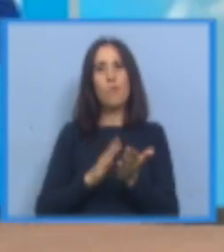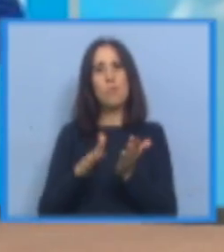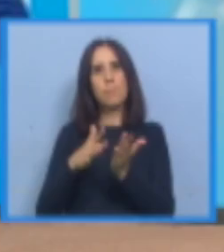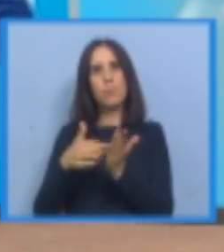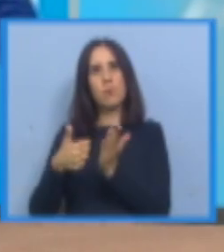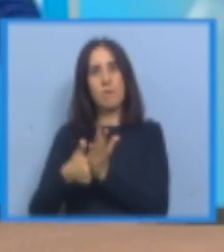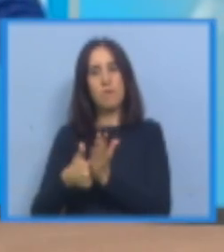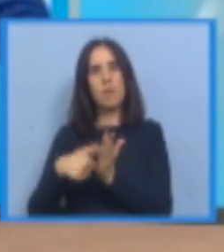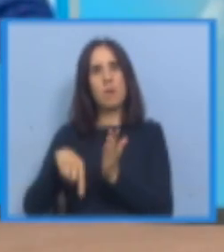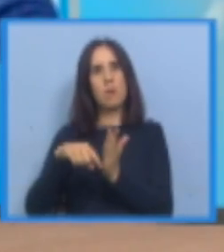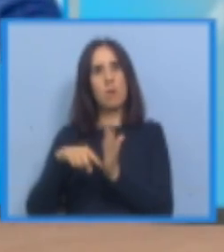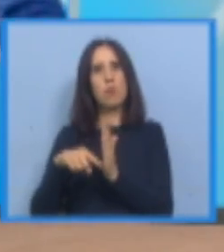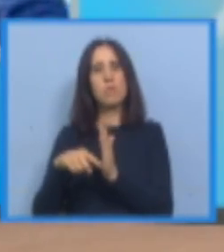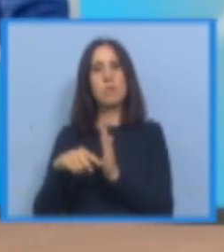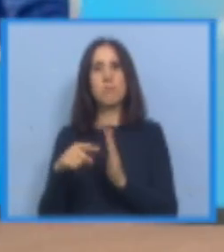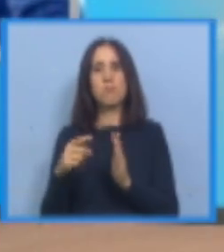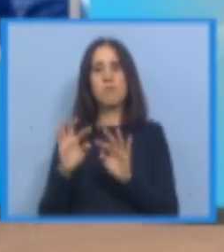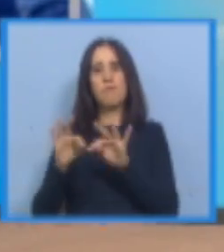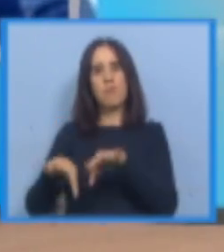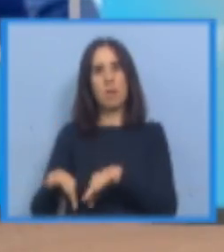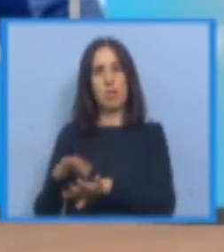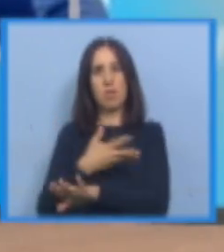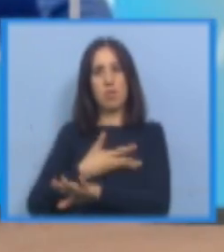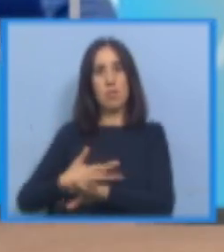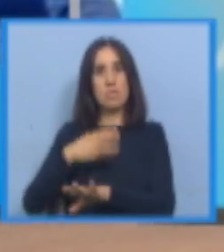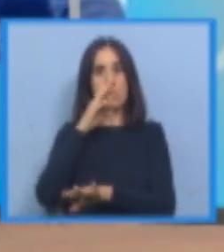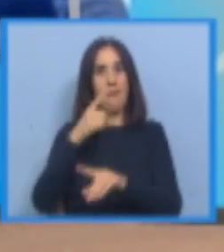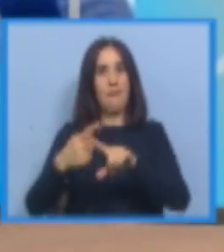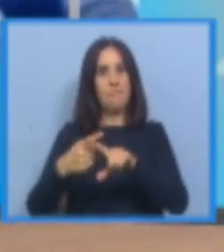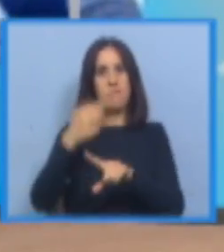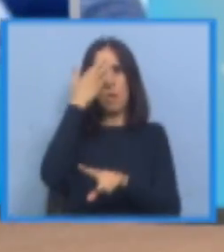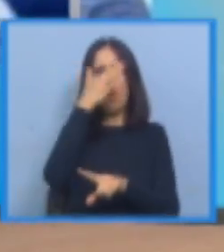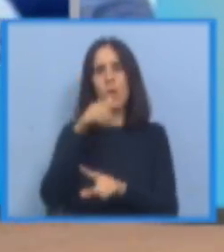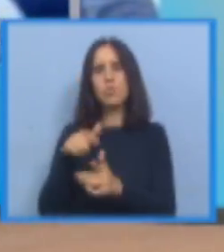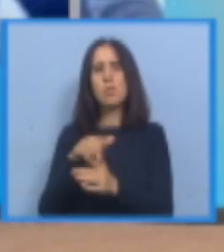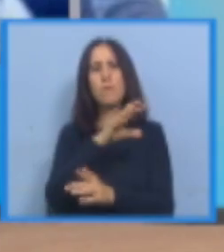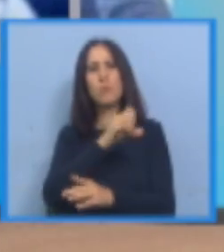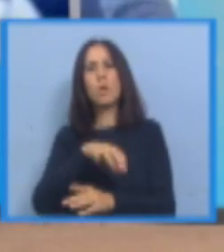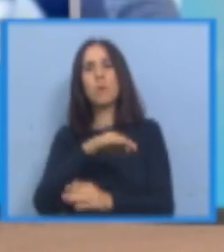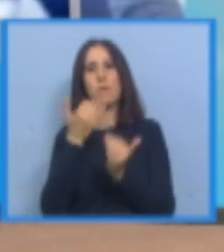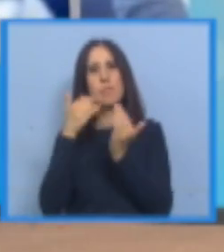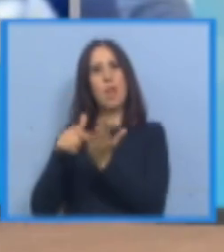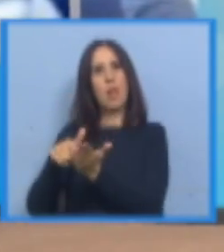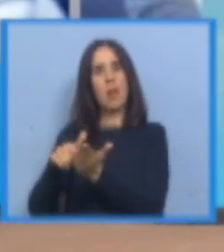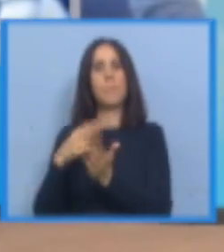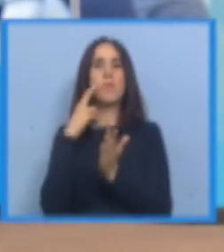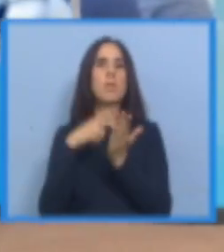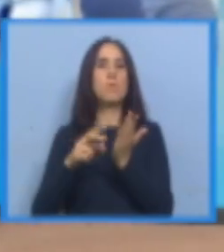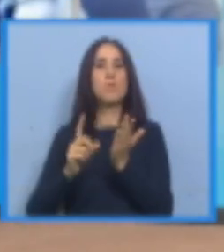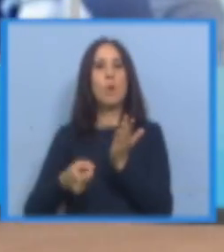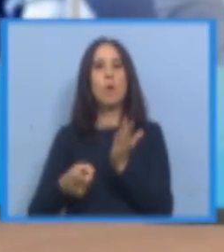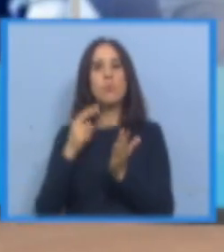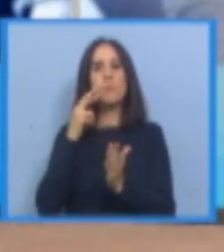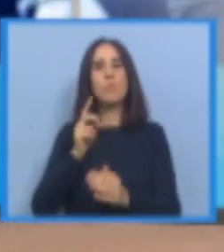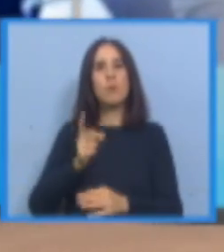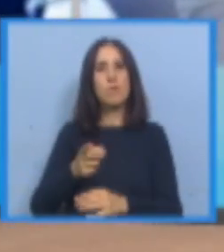bibliografia para um conjunto final onde quem tem esse interesse pode recuperar onde é que fomos buscar informação, o que é que lemos, o que é que